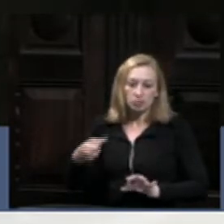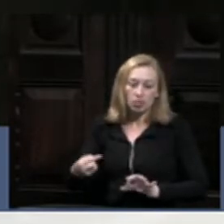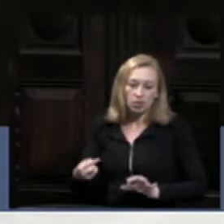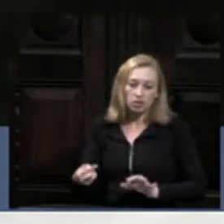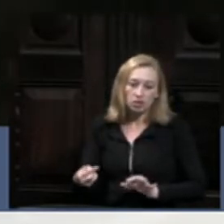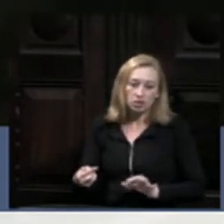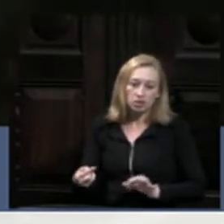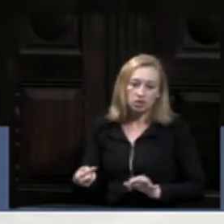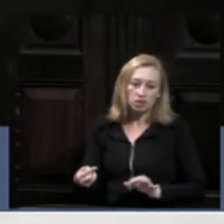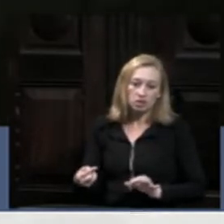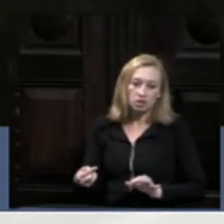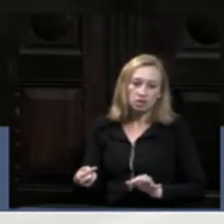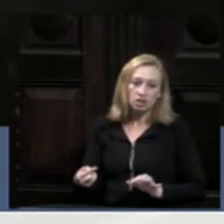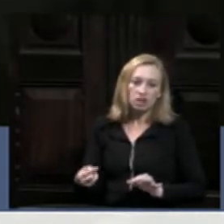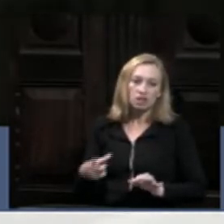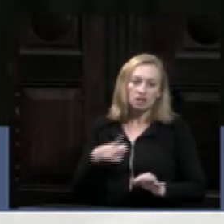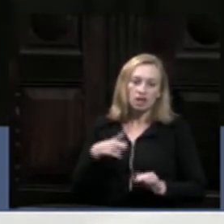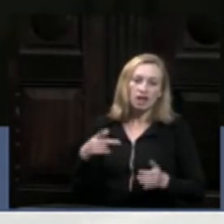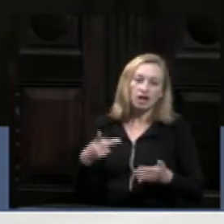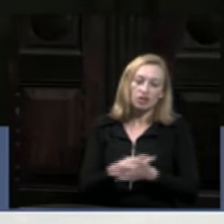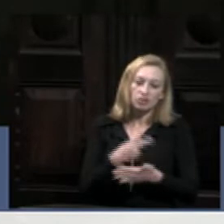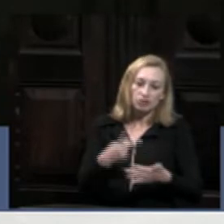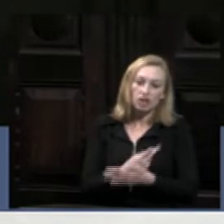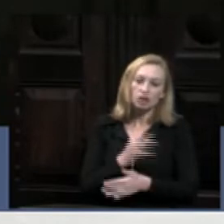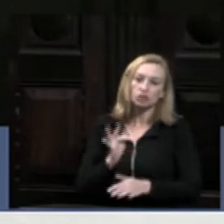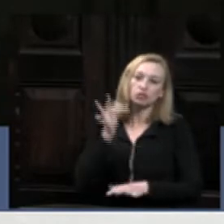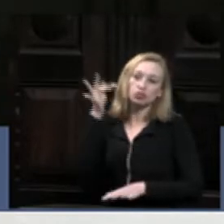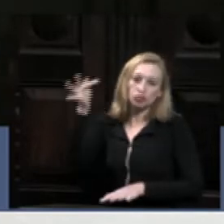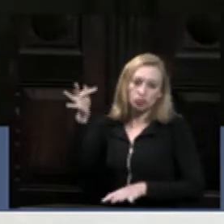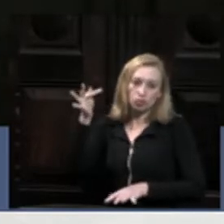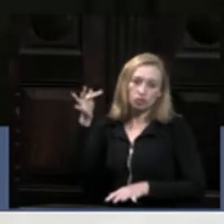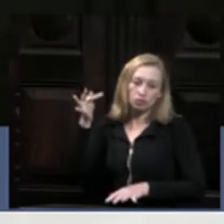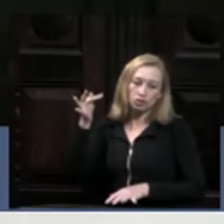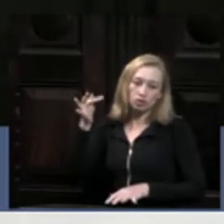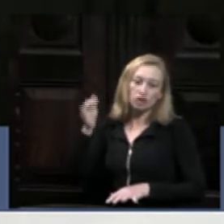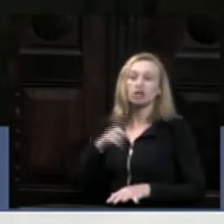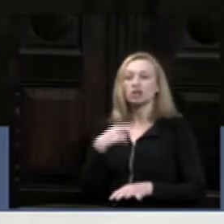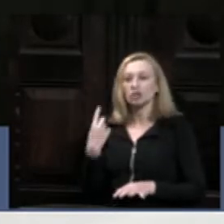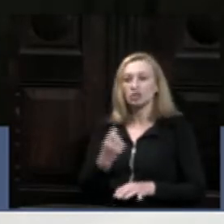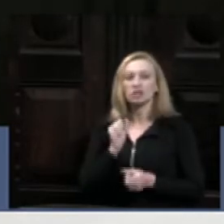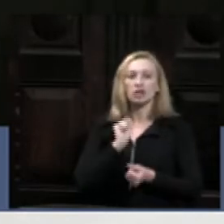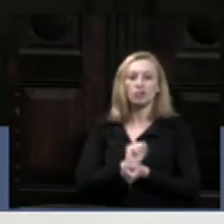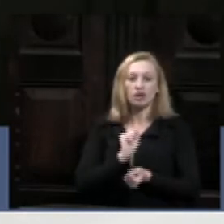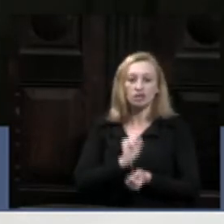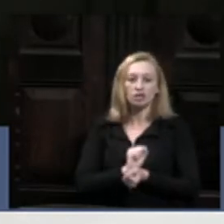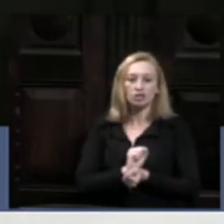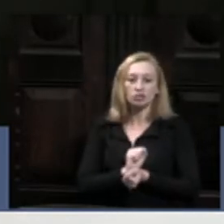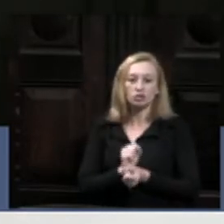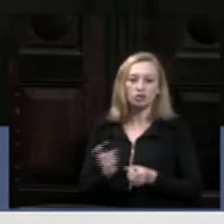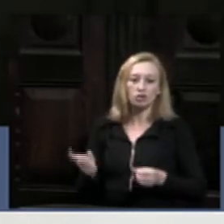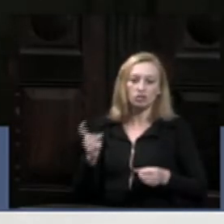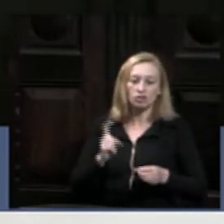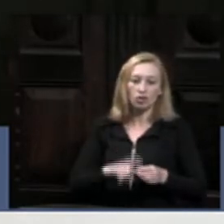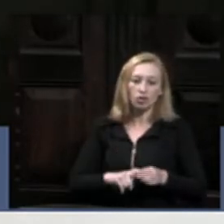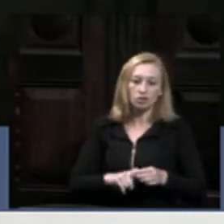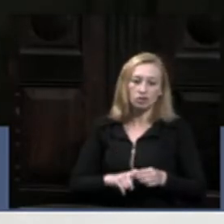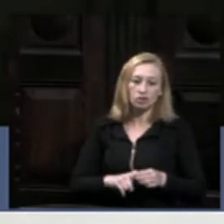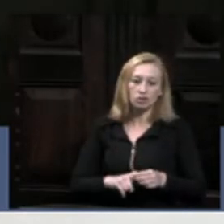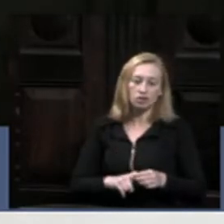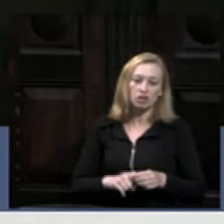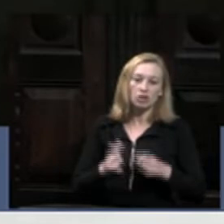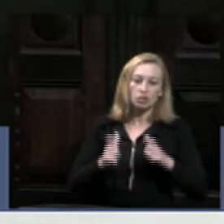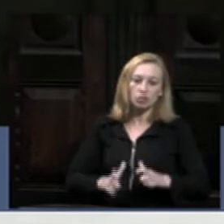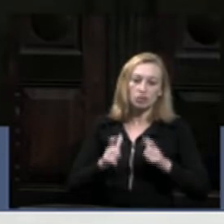caminhos de novos erros naquele que já foi e a gente espera que volte a ser o templo